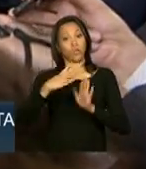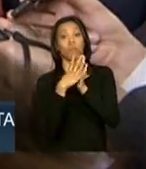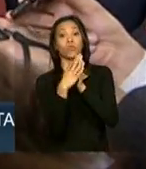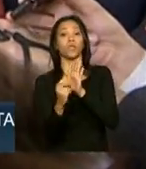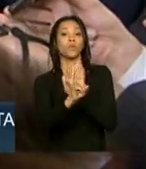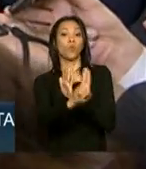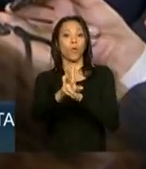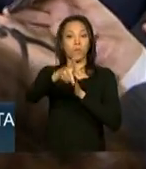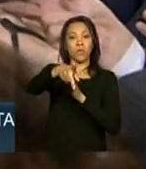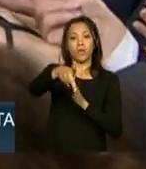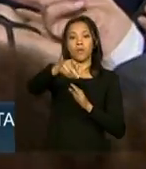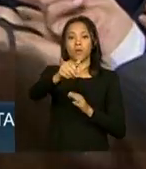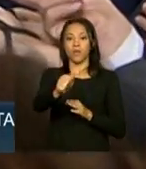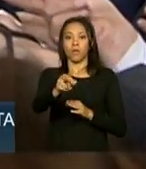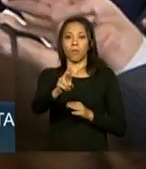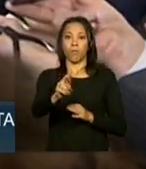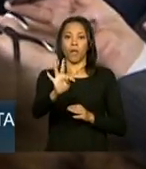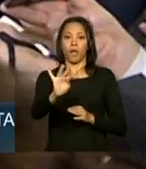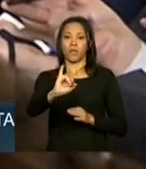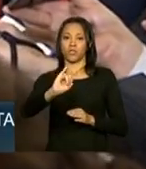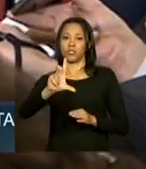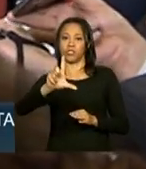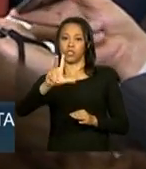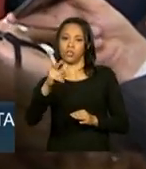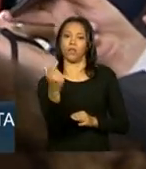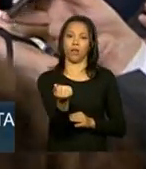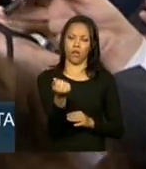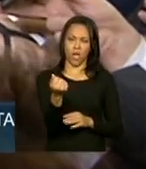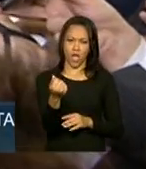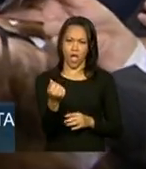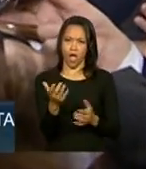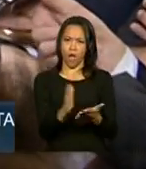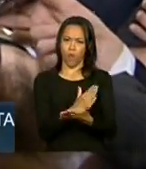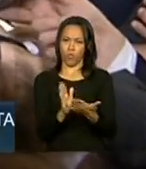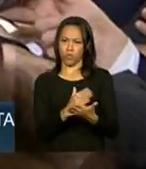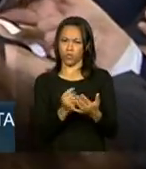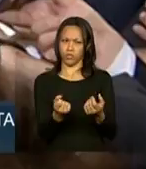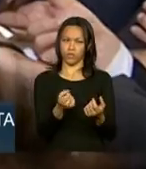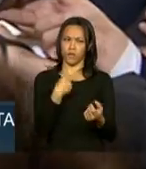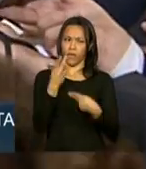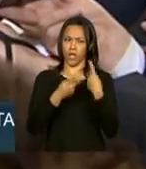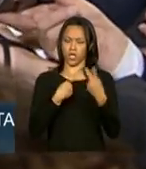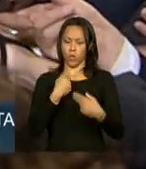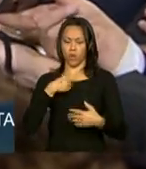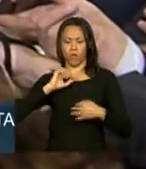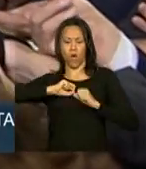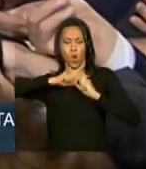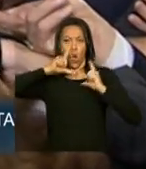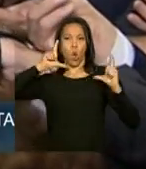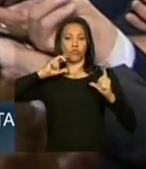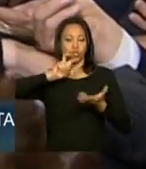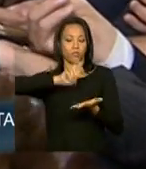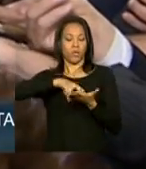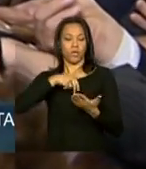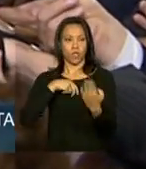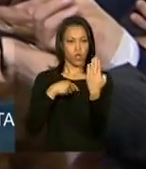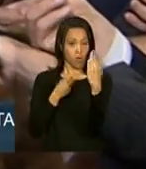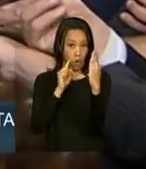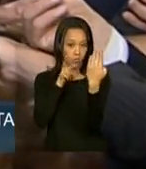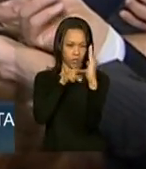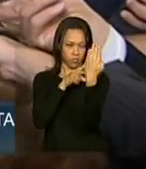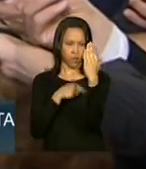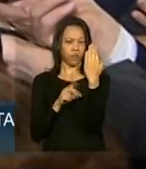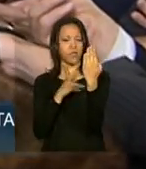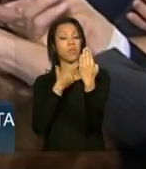essa história que eu fico assim intrigada, muitas vezes eu acordo de manhã, olho para o espelho e pergunto a mim mesma,